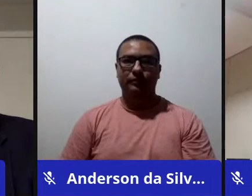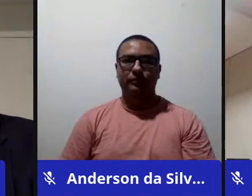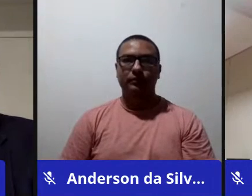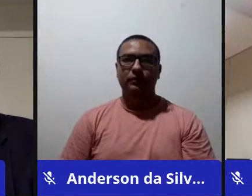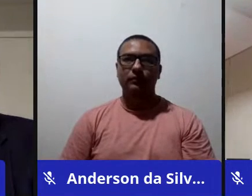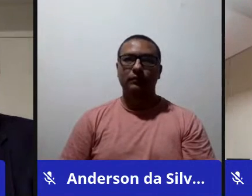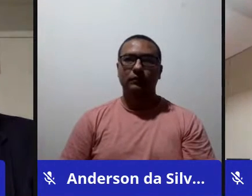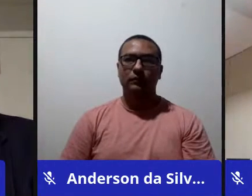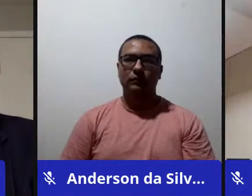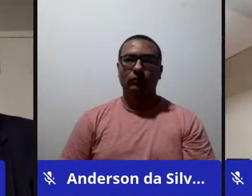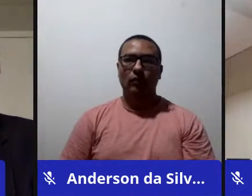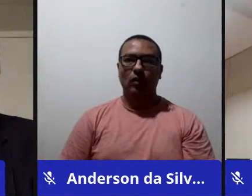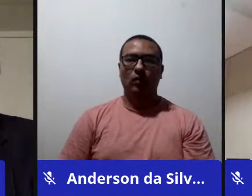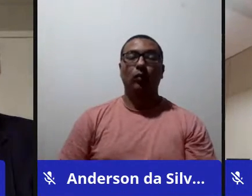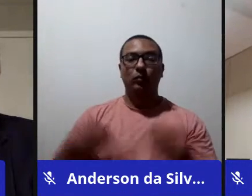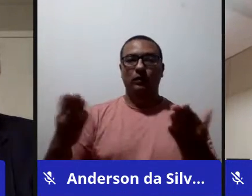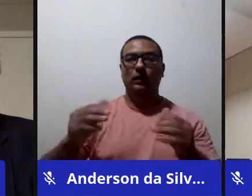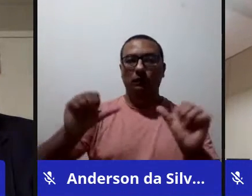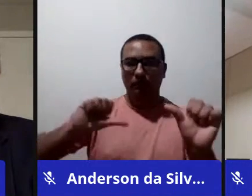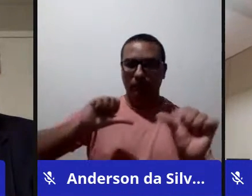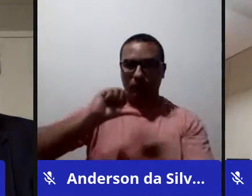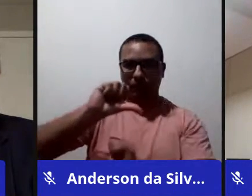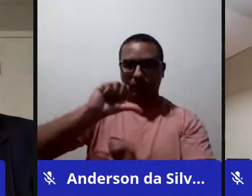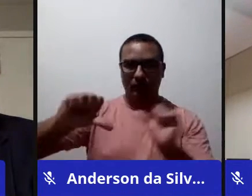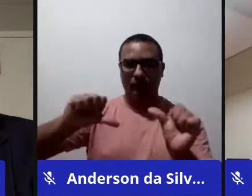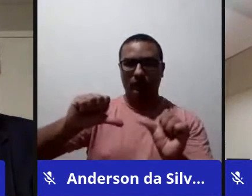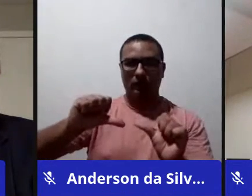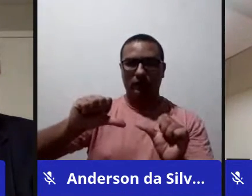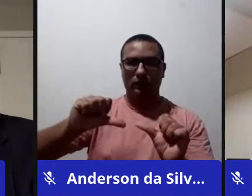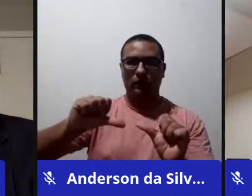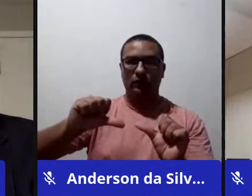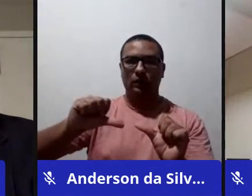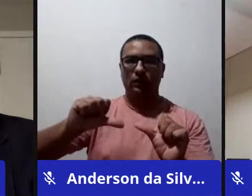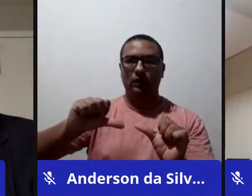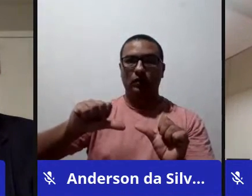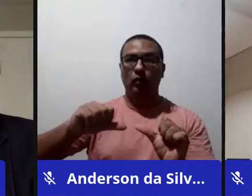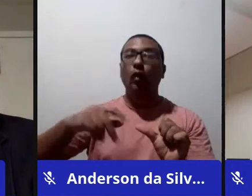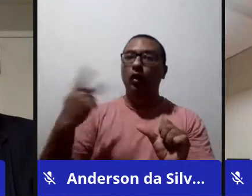é que essa mudança que a gente tem